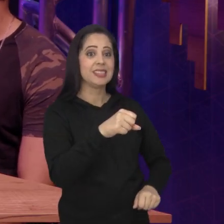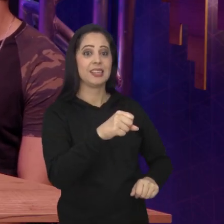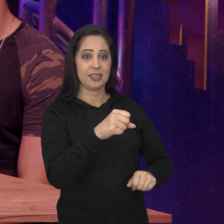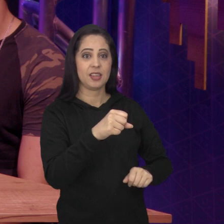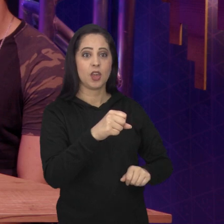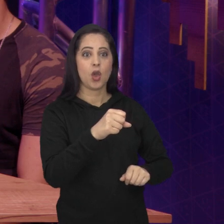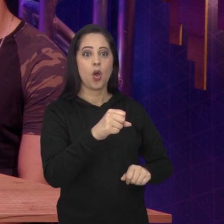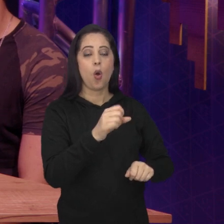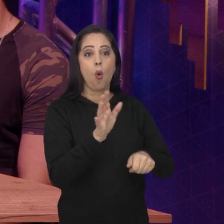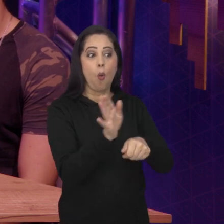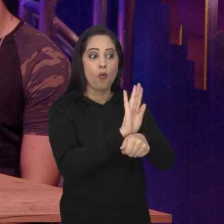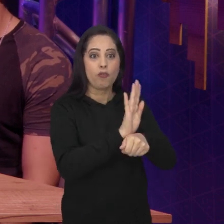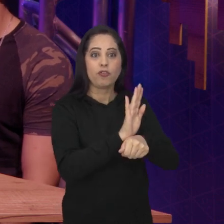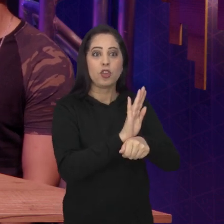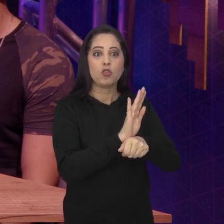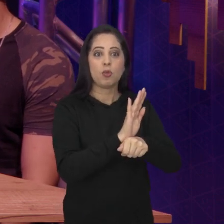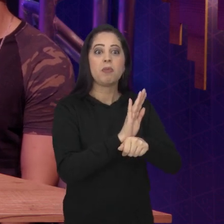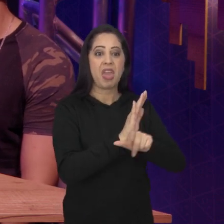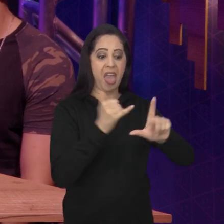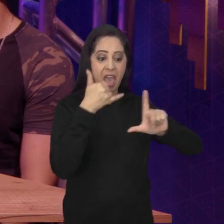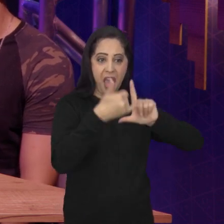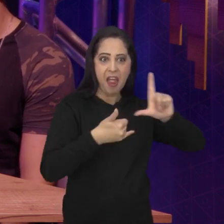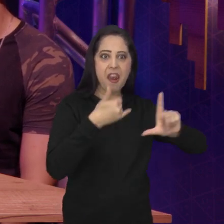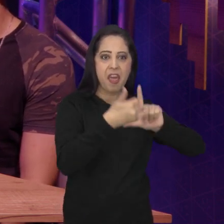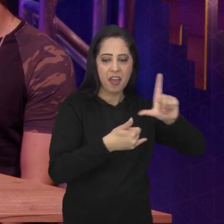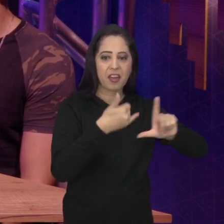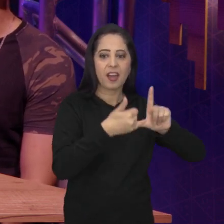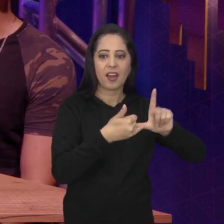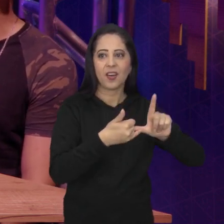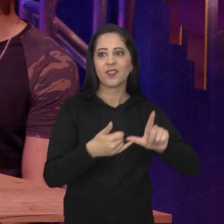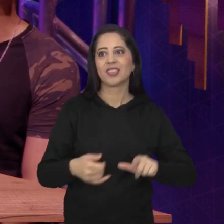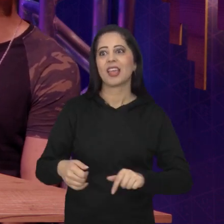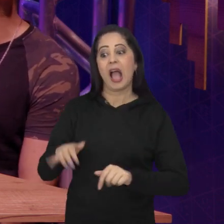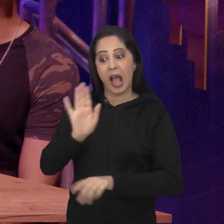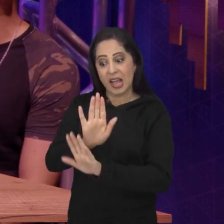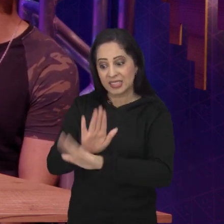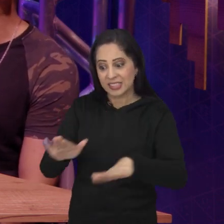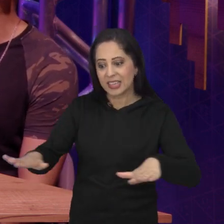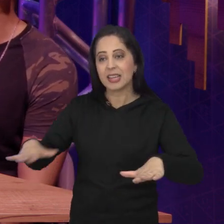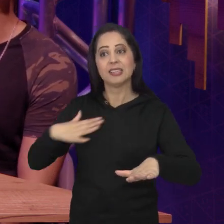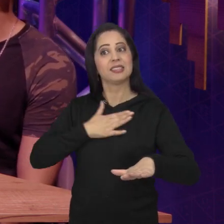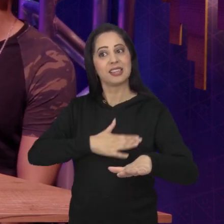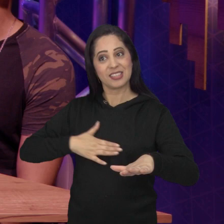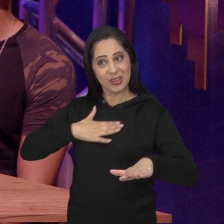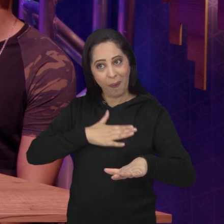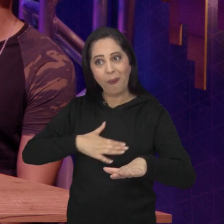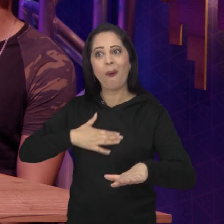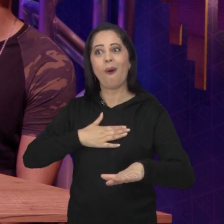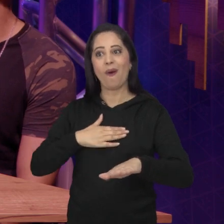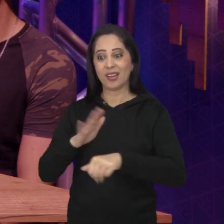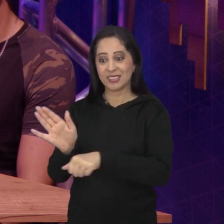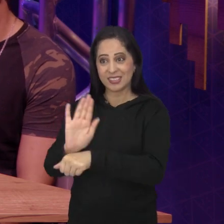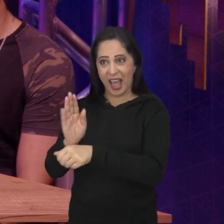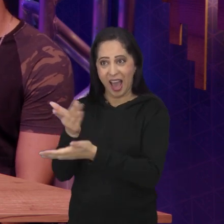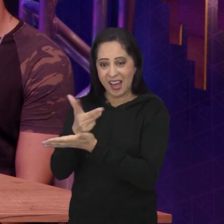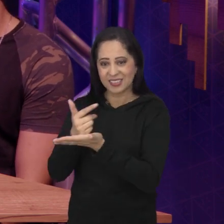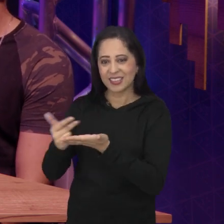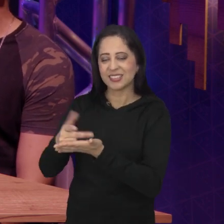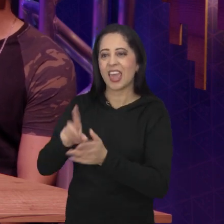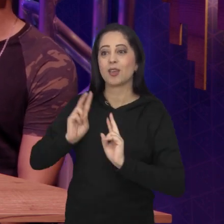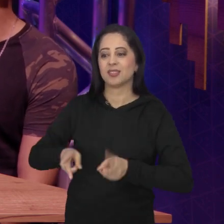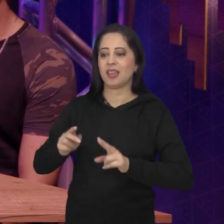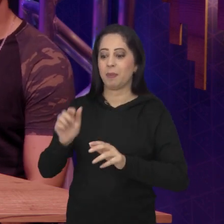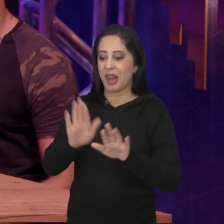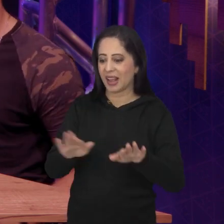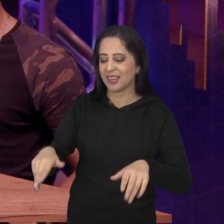né? E o que eu acho legal é que, assim, é um filme divertido para as crianças. Então, as criancinhas, elas